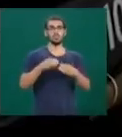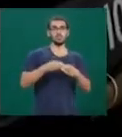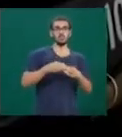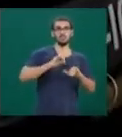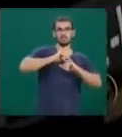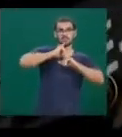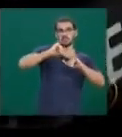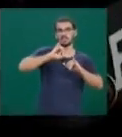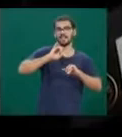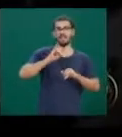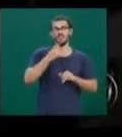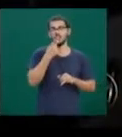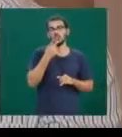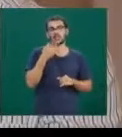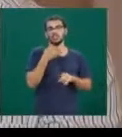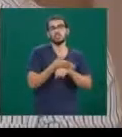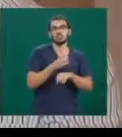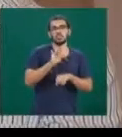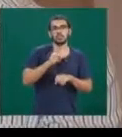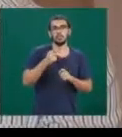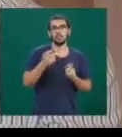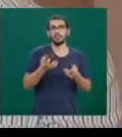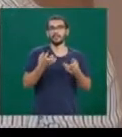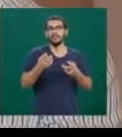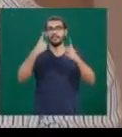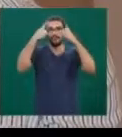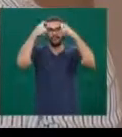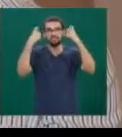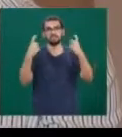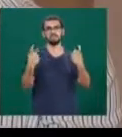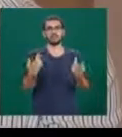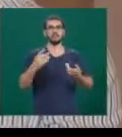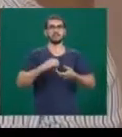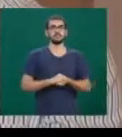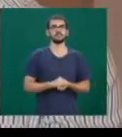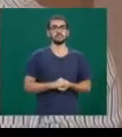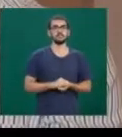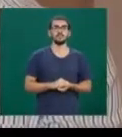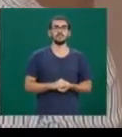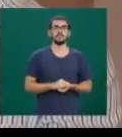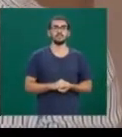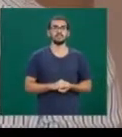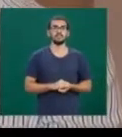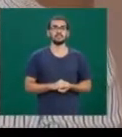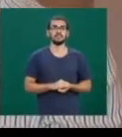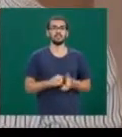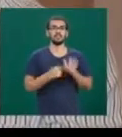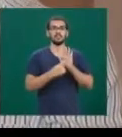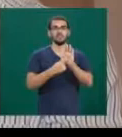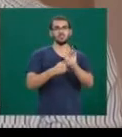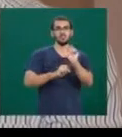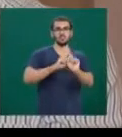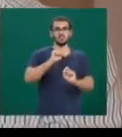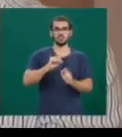praticar crimes. O ambiente digital, ele propicia para o usuário final a questão da anonimidade, a questão da